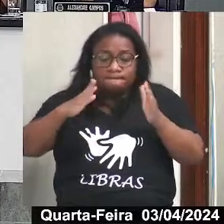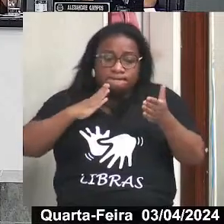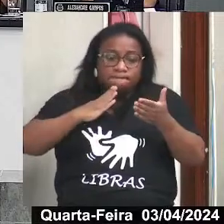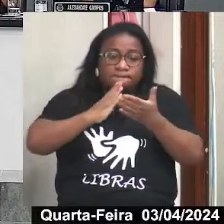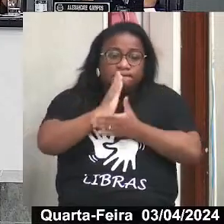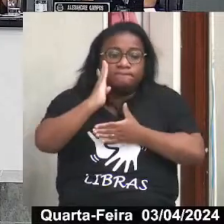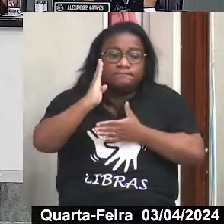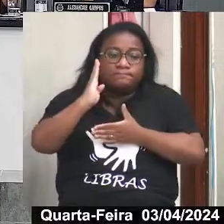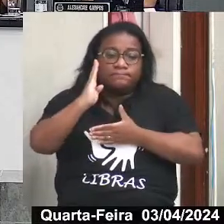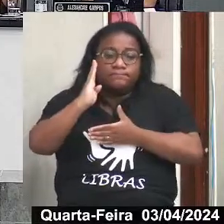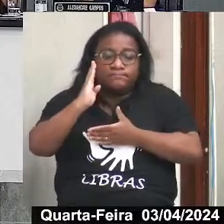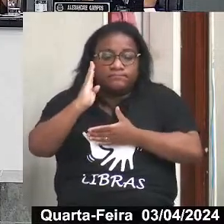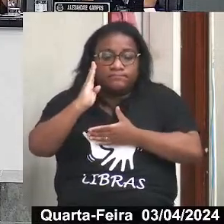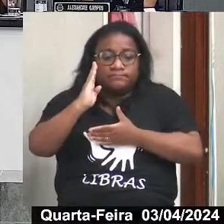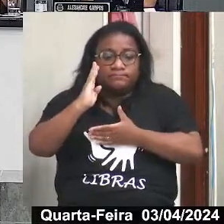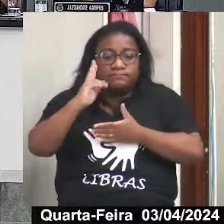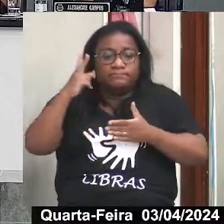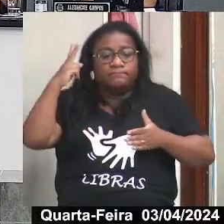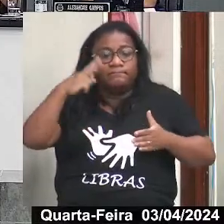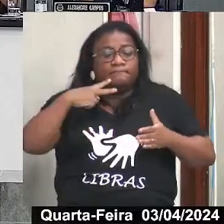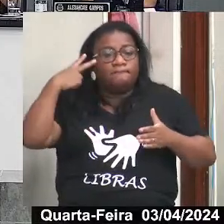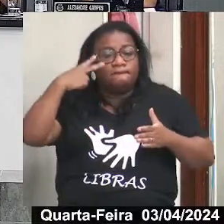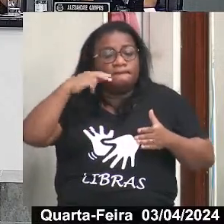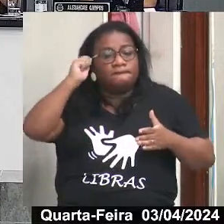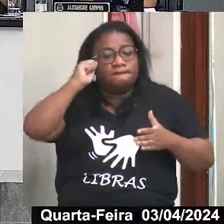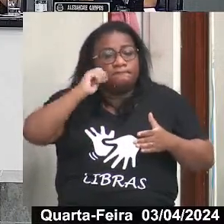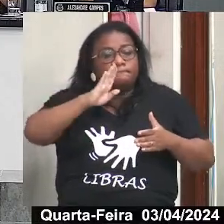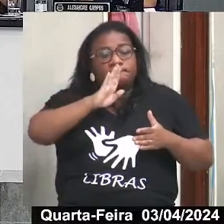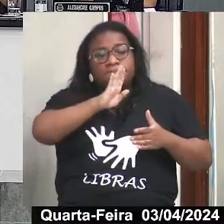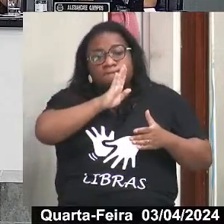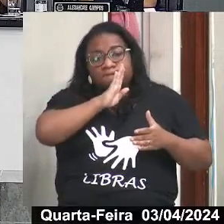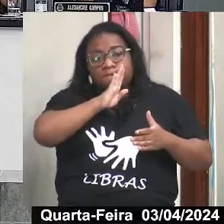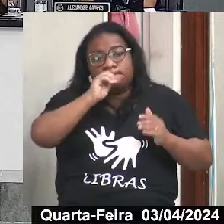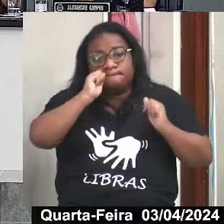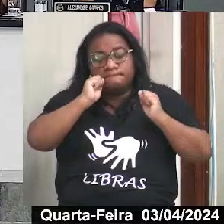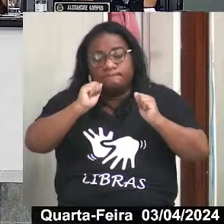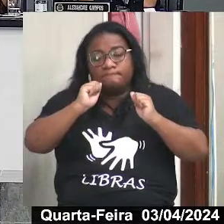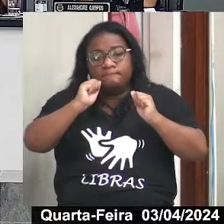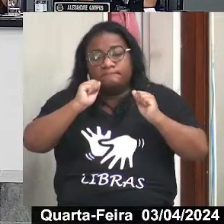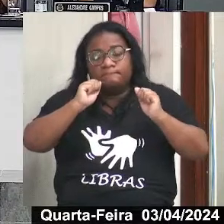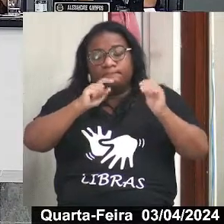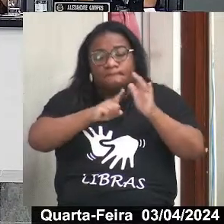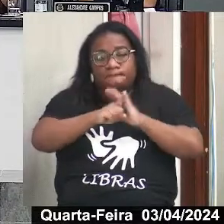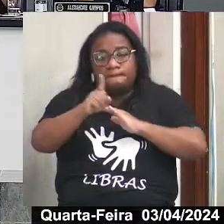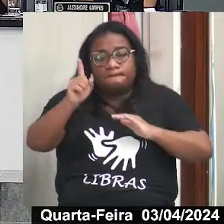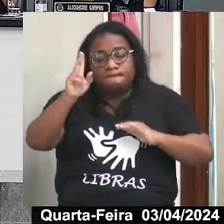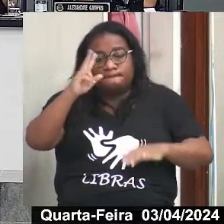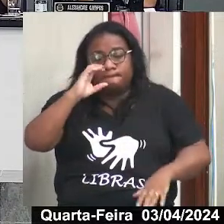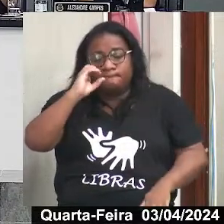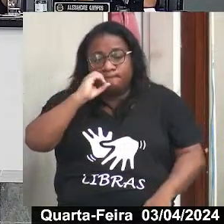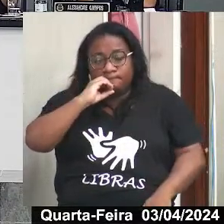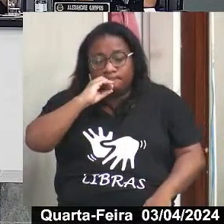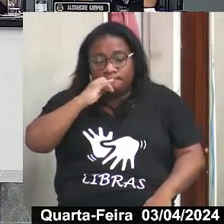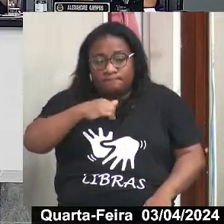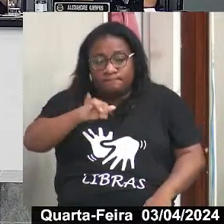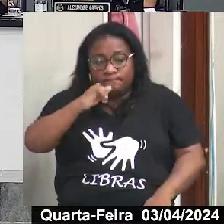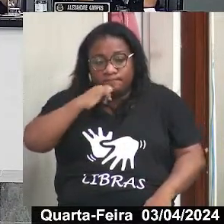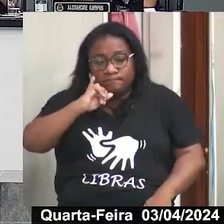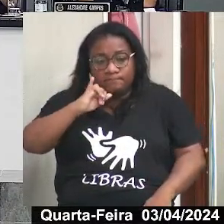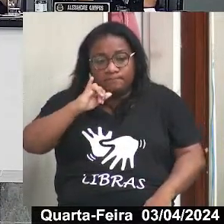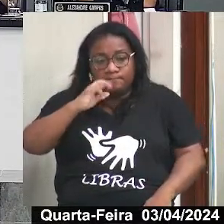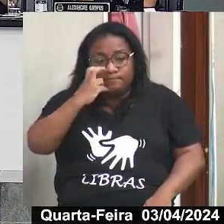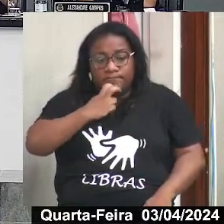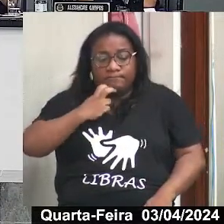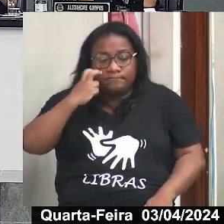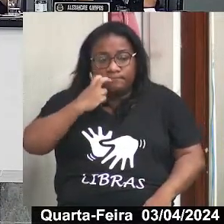Campos, está aprovada. Vereador Abidan pode fazer a sua moção oral.